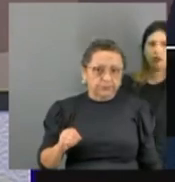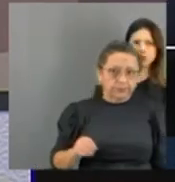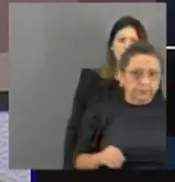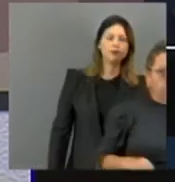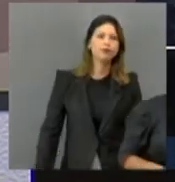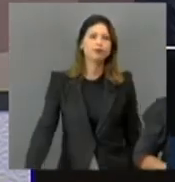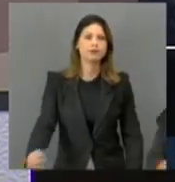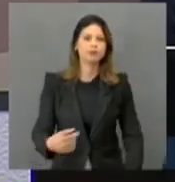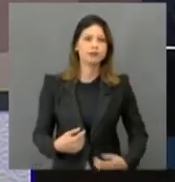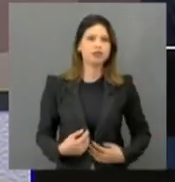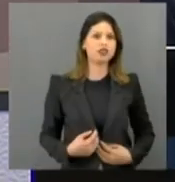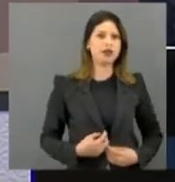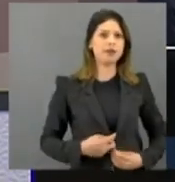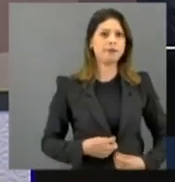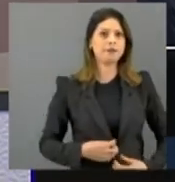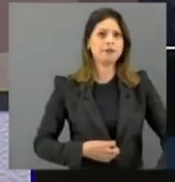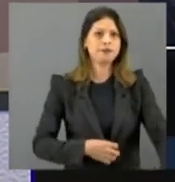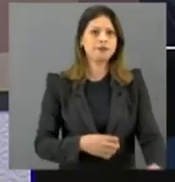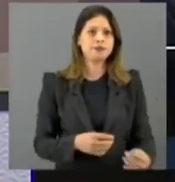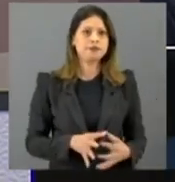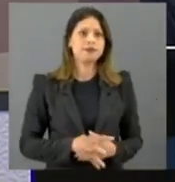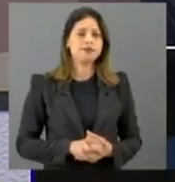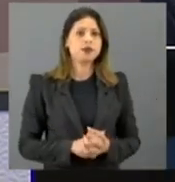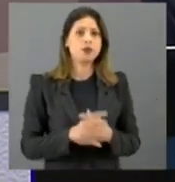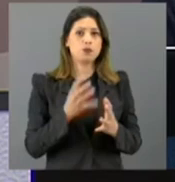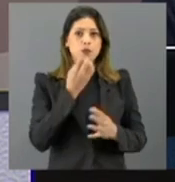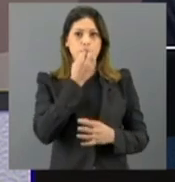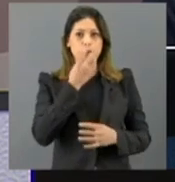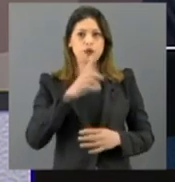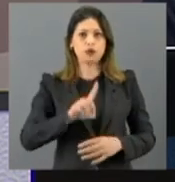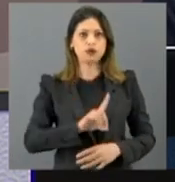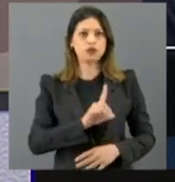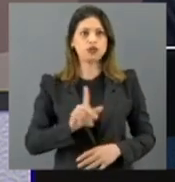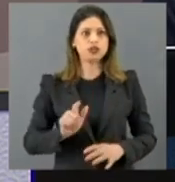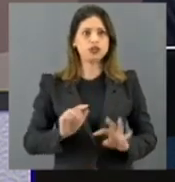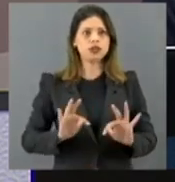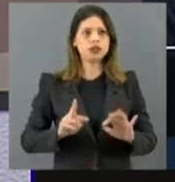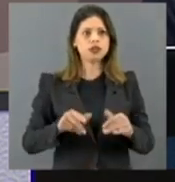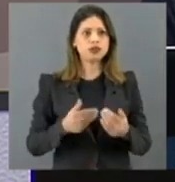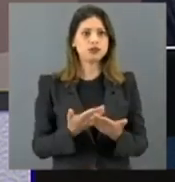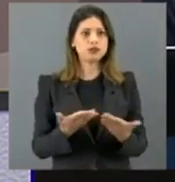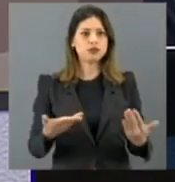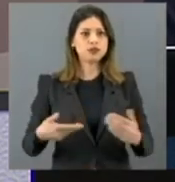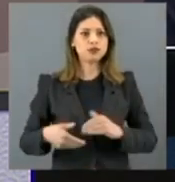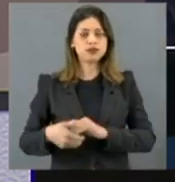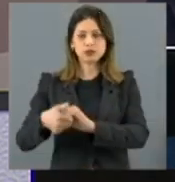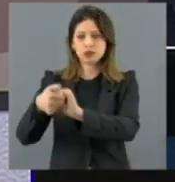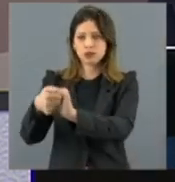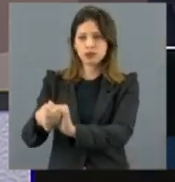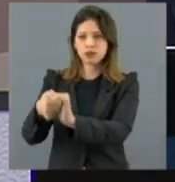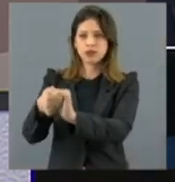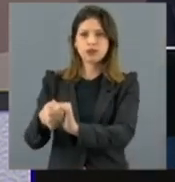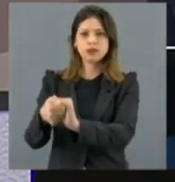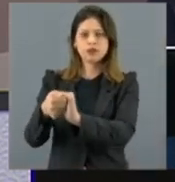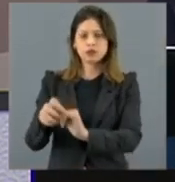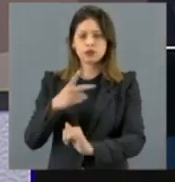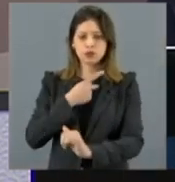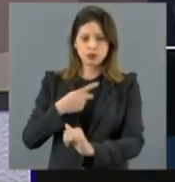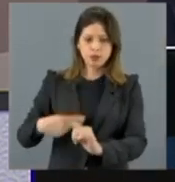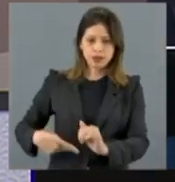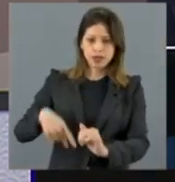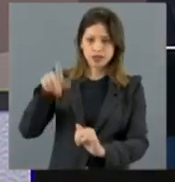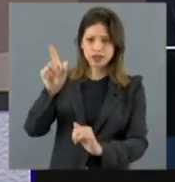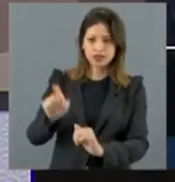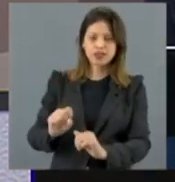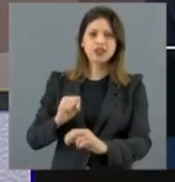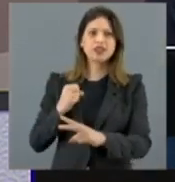Bem, bom dia a todos. Eu quero cumprimentar o nosso senador Magno Malta, que preside a sessão de hoje, foi o